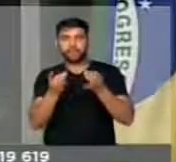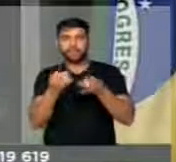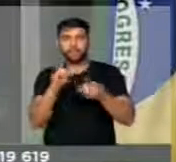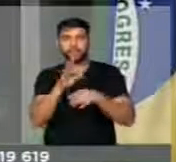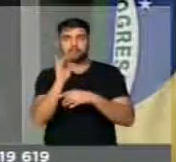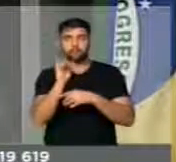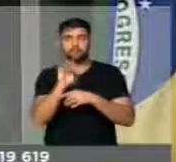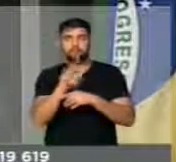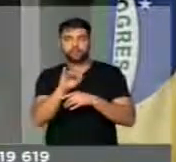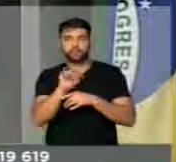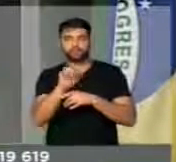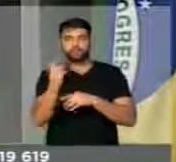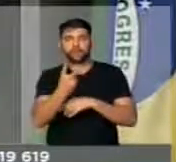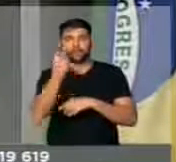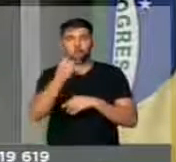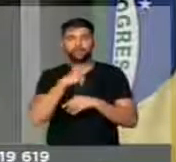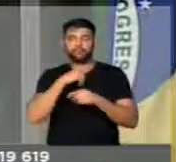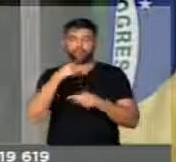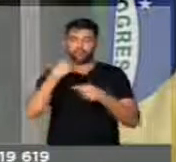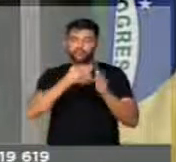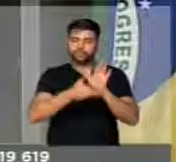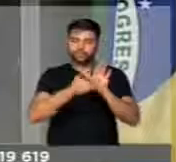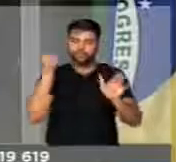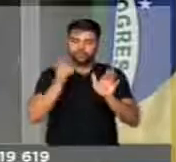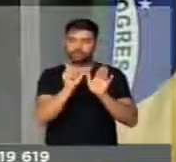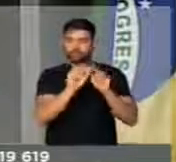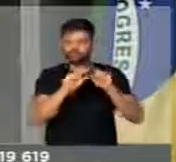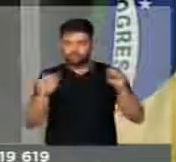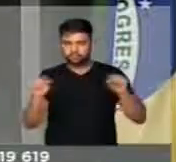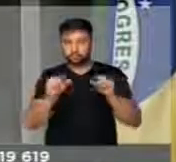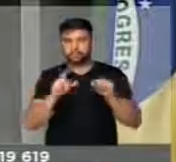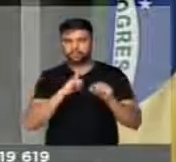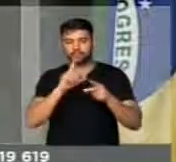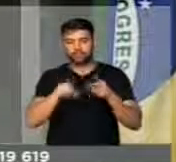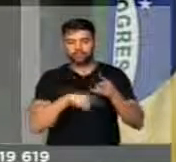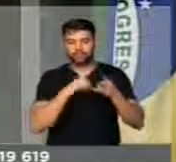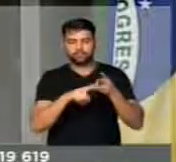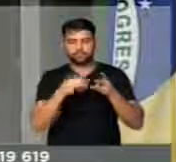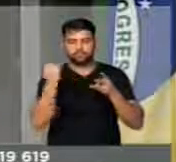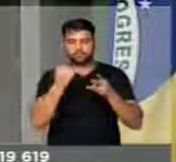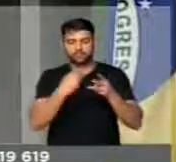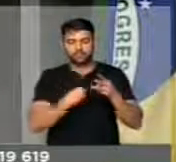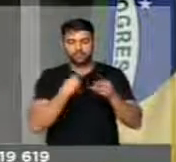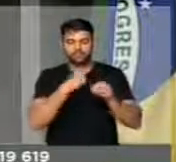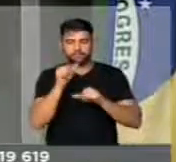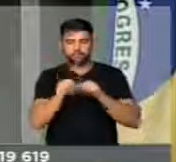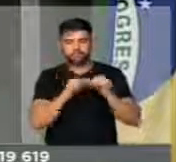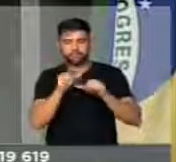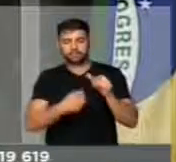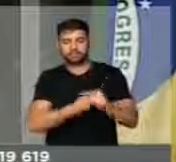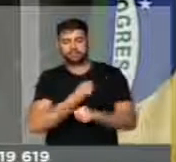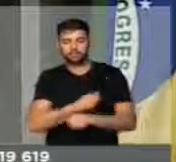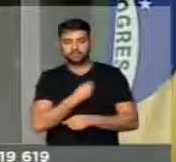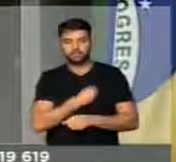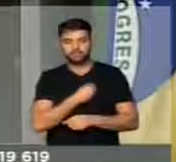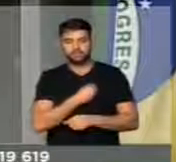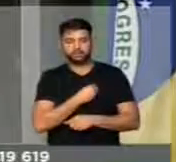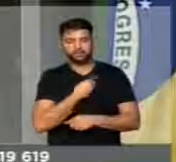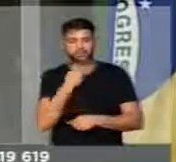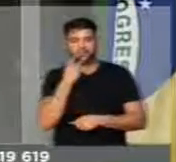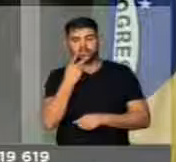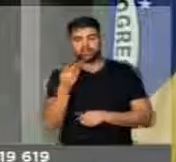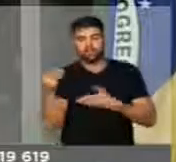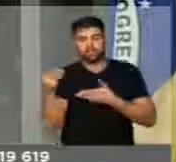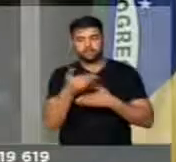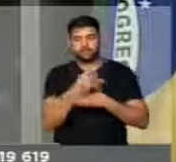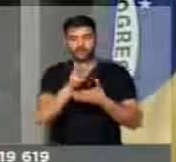Valores. Portanto, foi outra exclusão que nós fizemos. Outro ponto importante modificado aqui, no parecer que